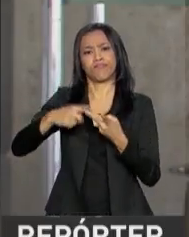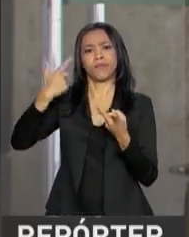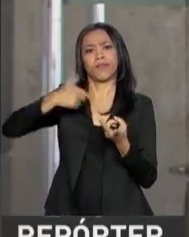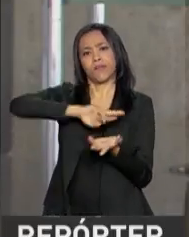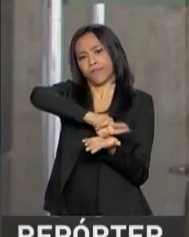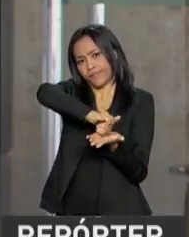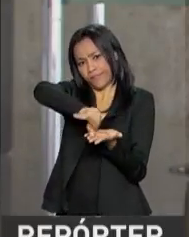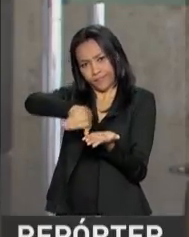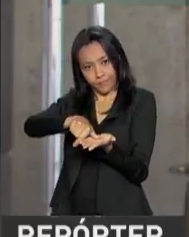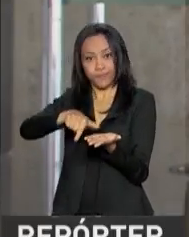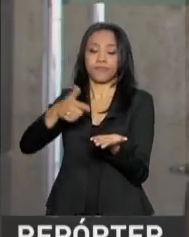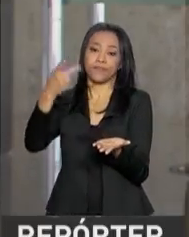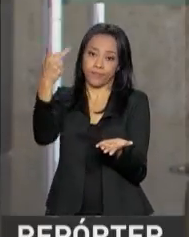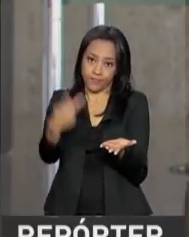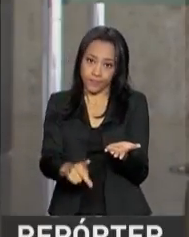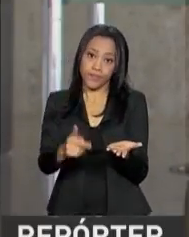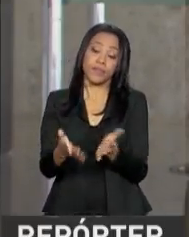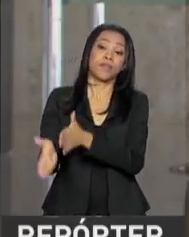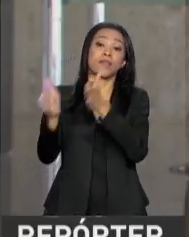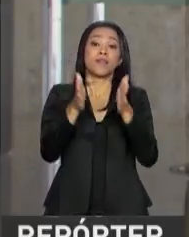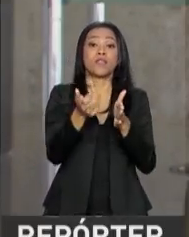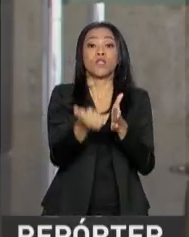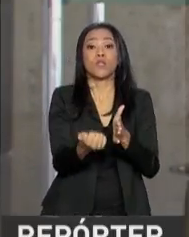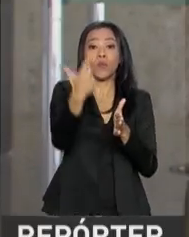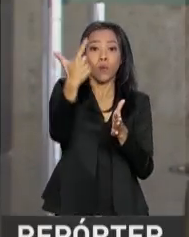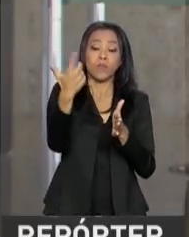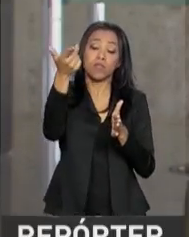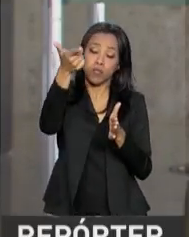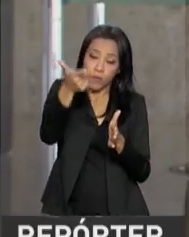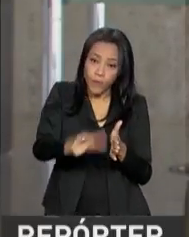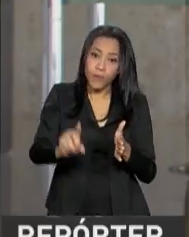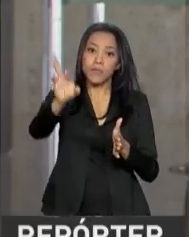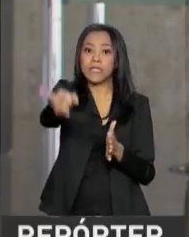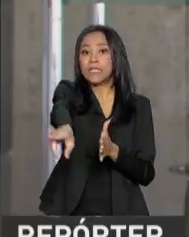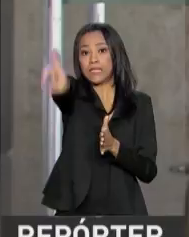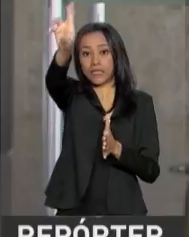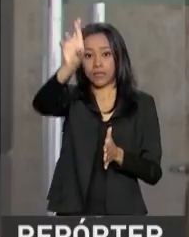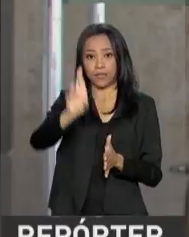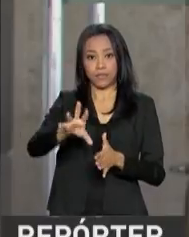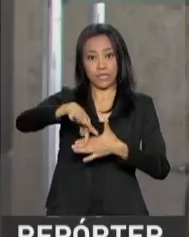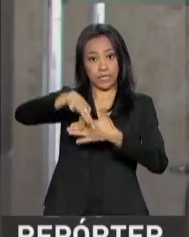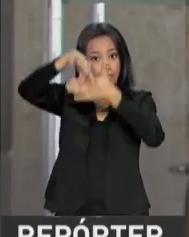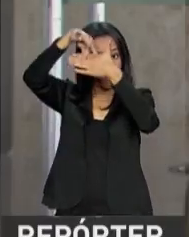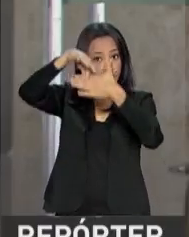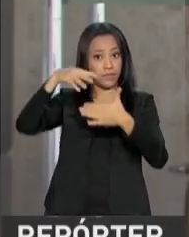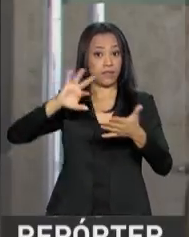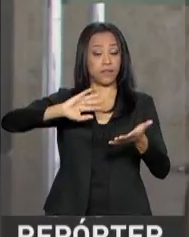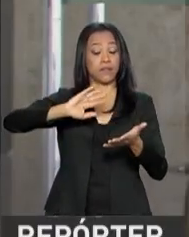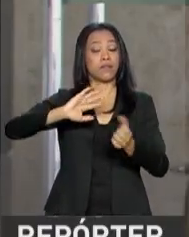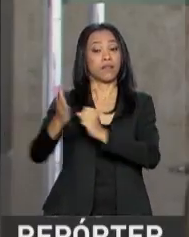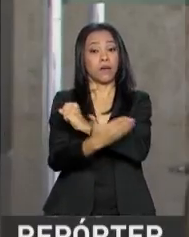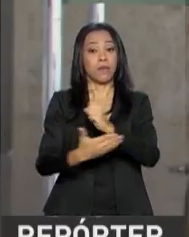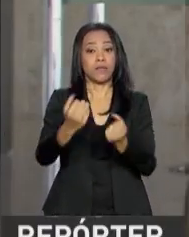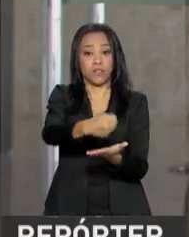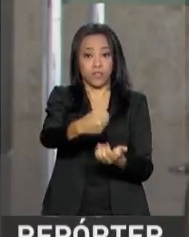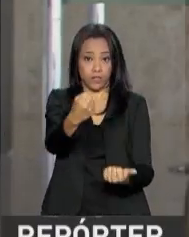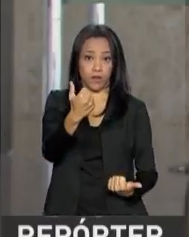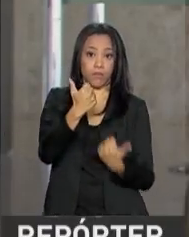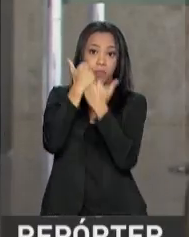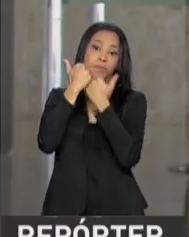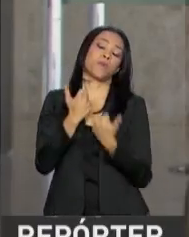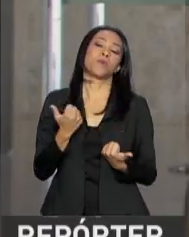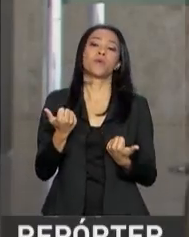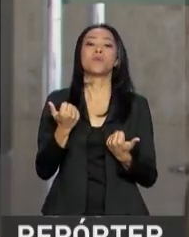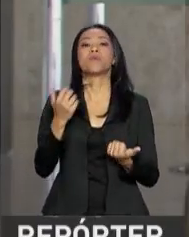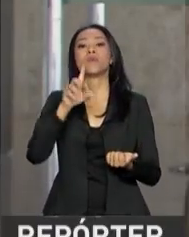importadoras de veículos ao meio-dia tv recebe líderes da base aliada no senado federal em seguida uma da